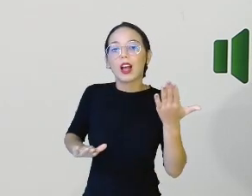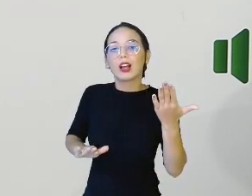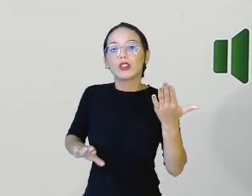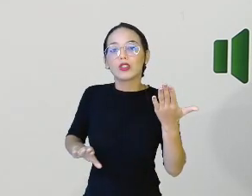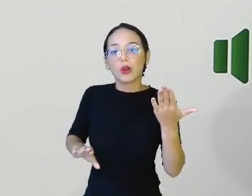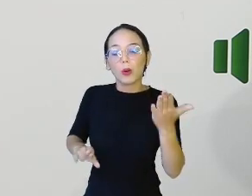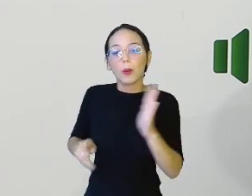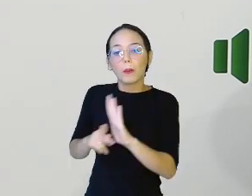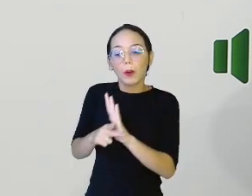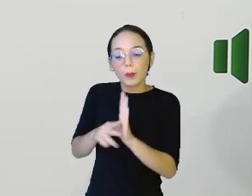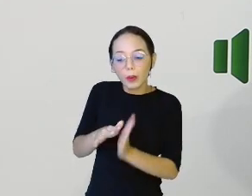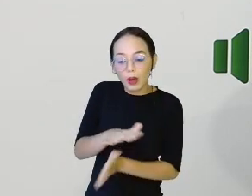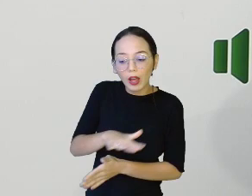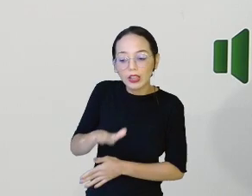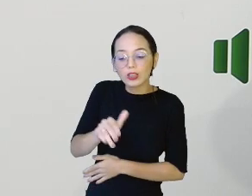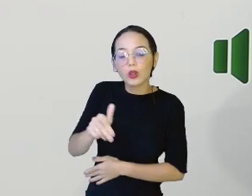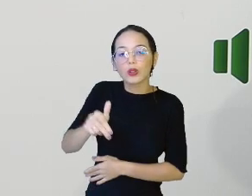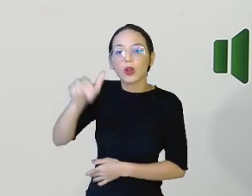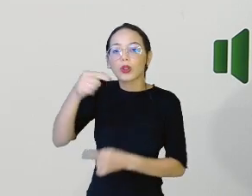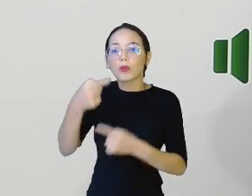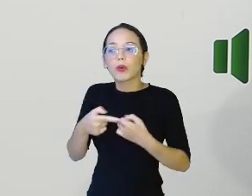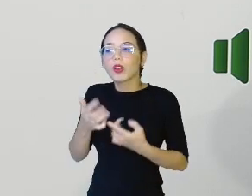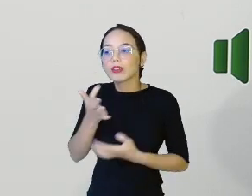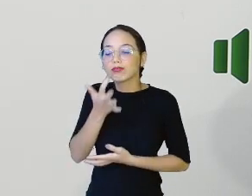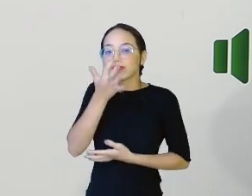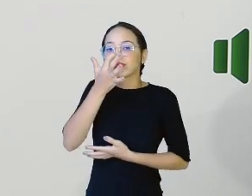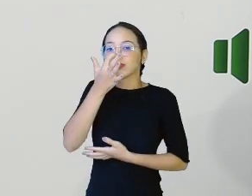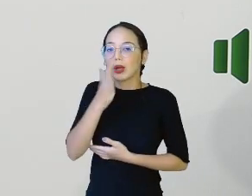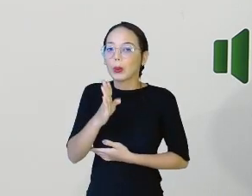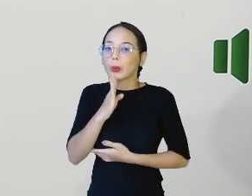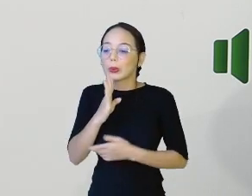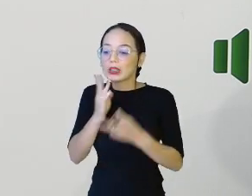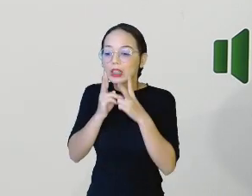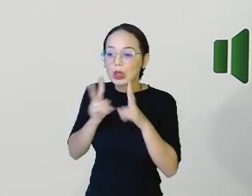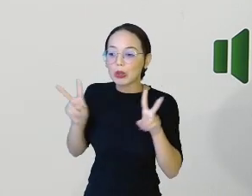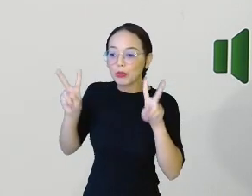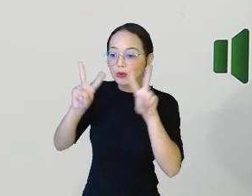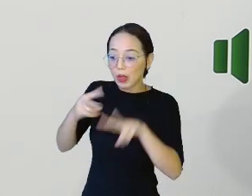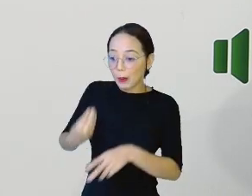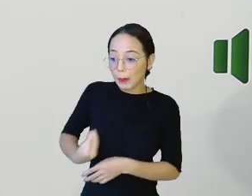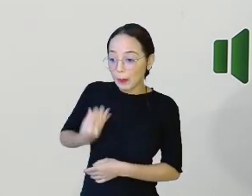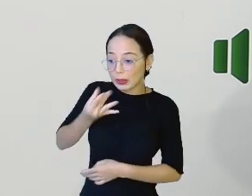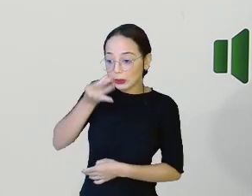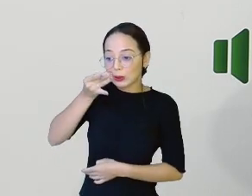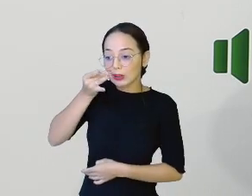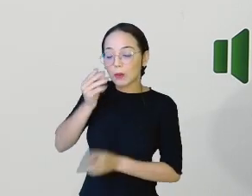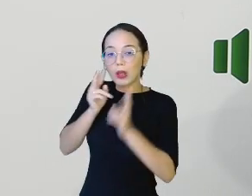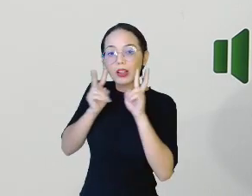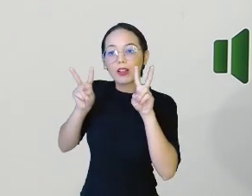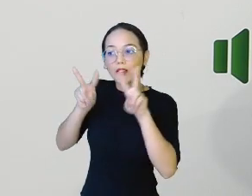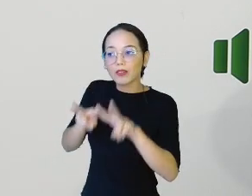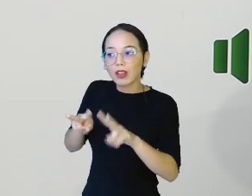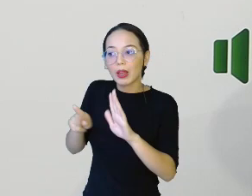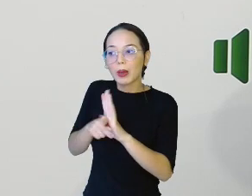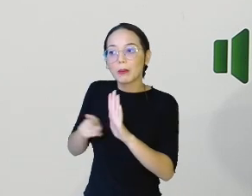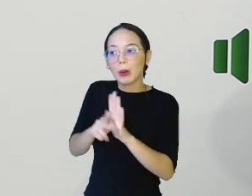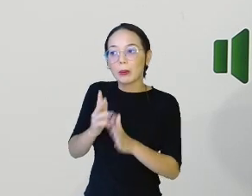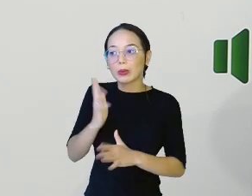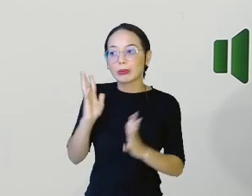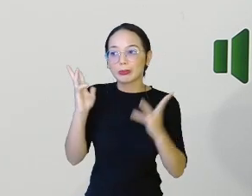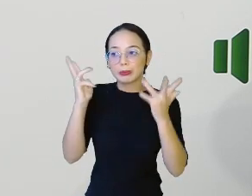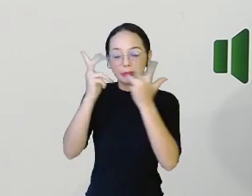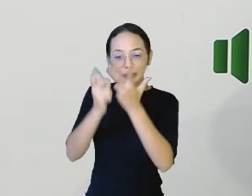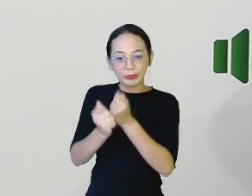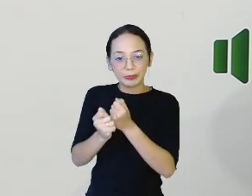para a região norte a fim de conhecer e ver pessoalmente essa imagem